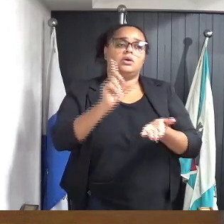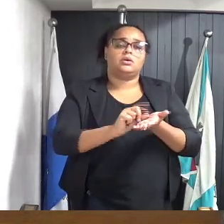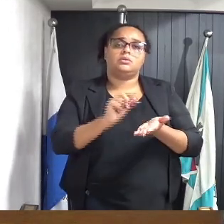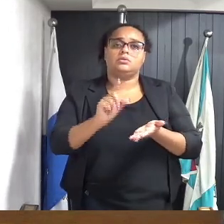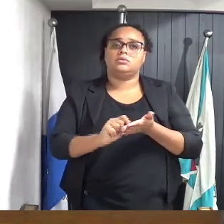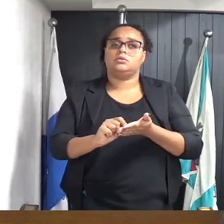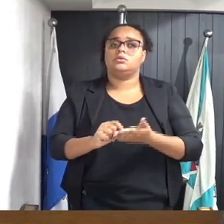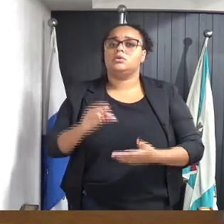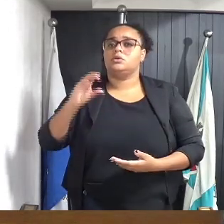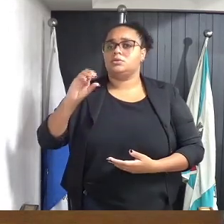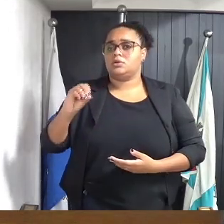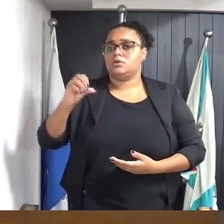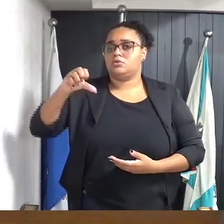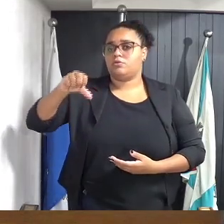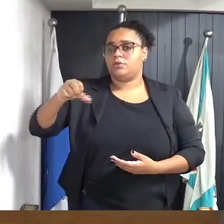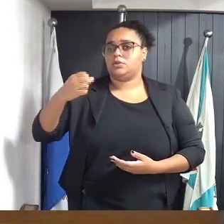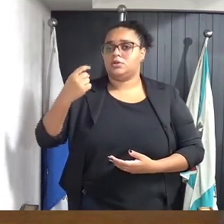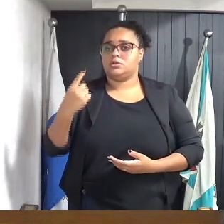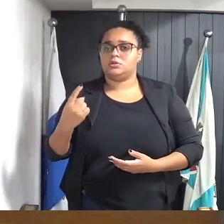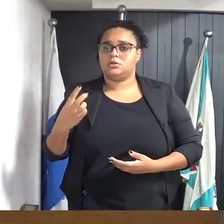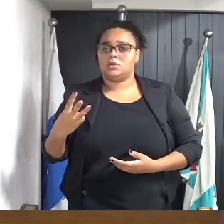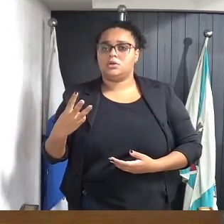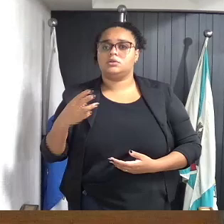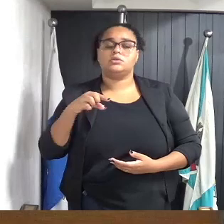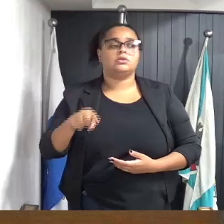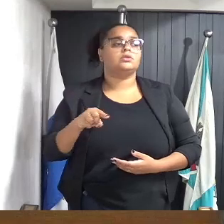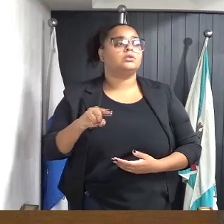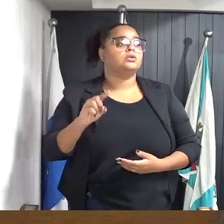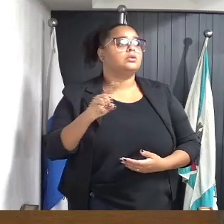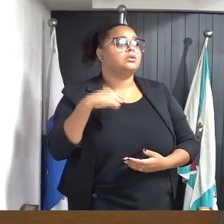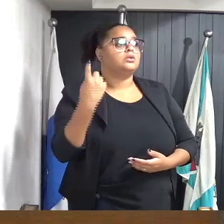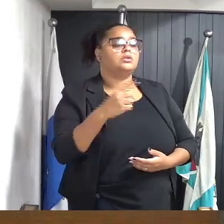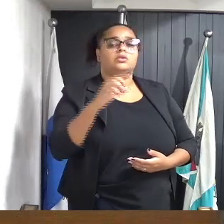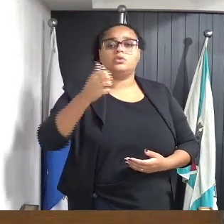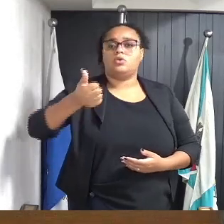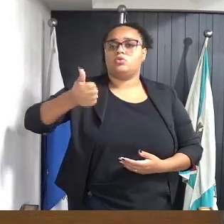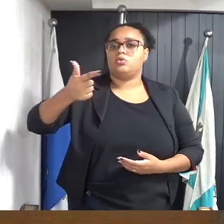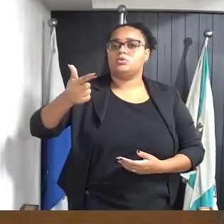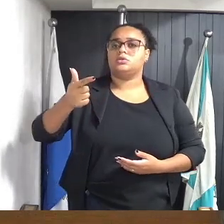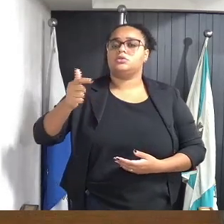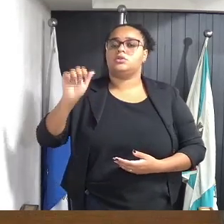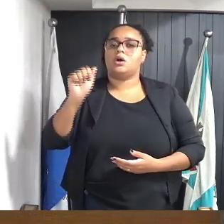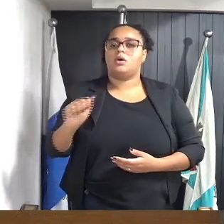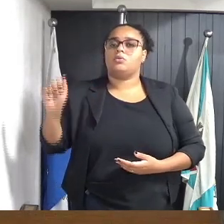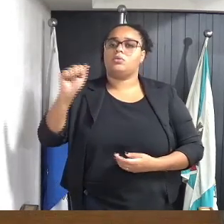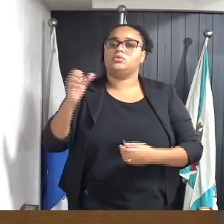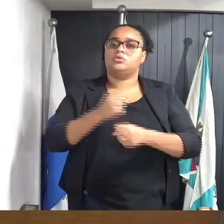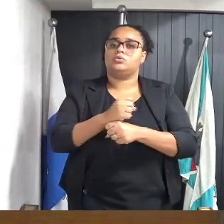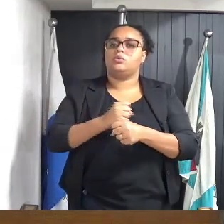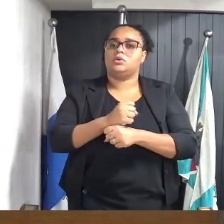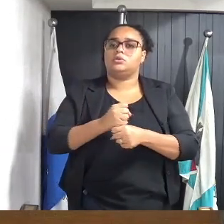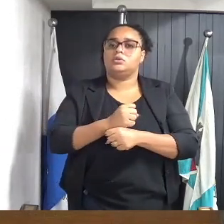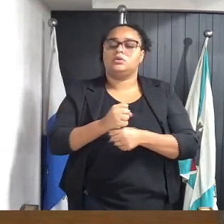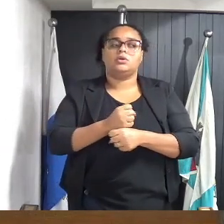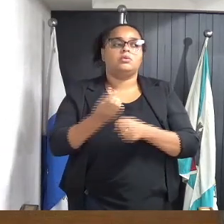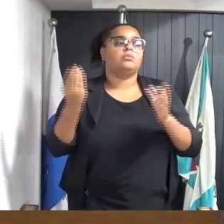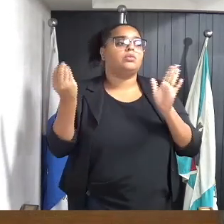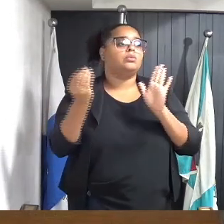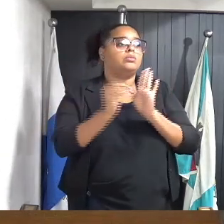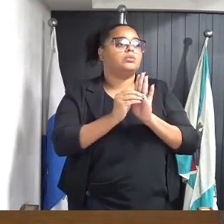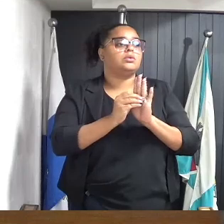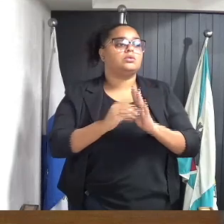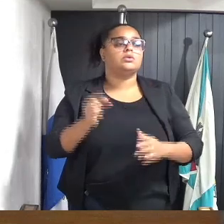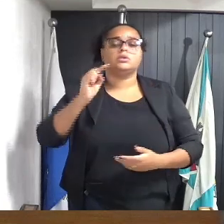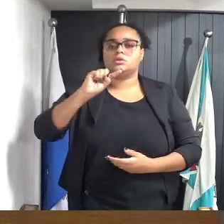da ata de número 093 da Assembleia Ordinária ocorrida no dia 12 de agosto de 2024, publicada em boletim oficial de